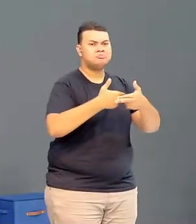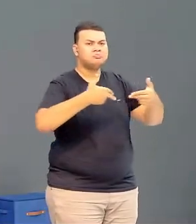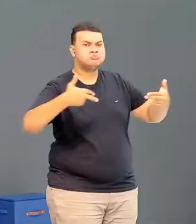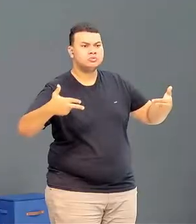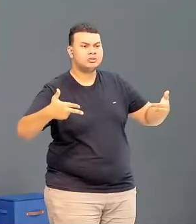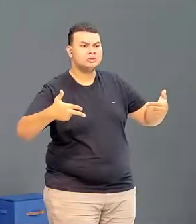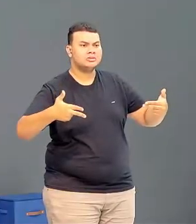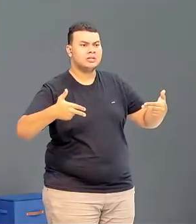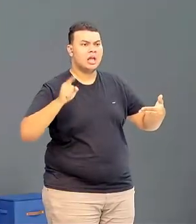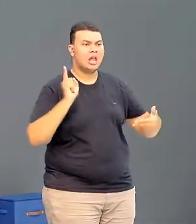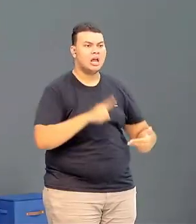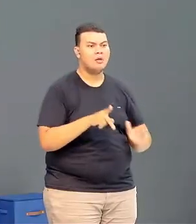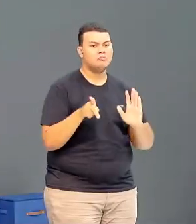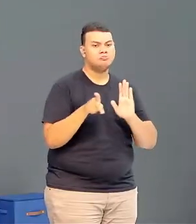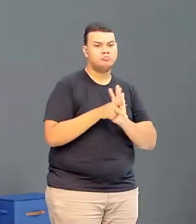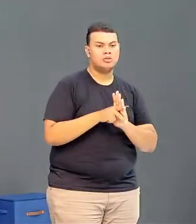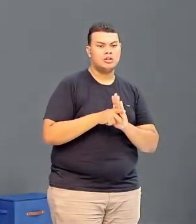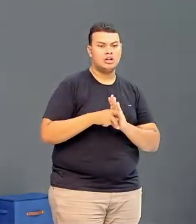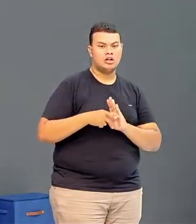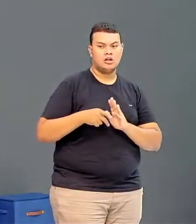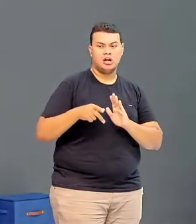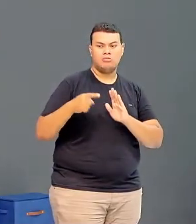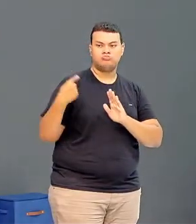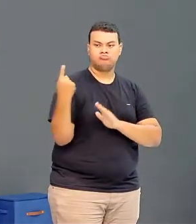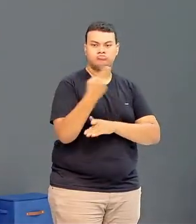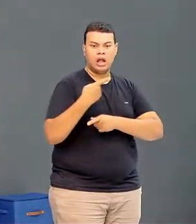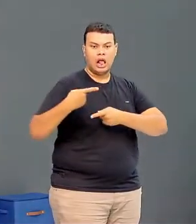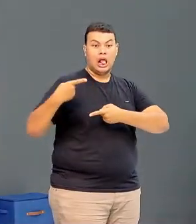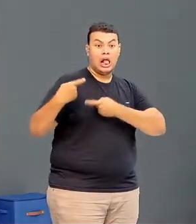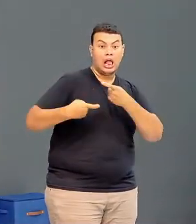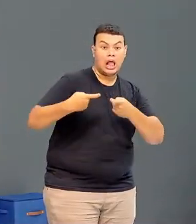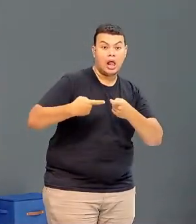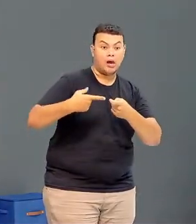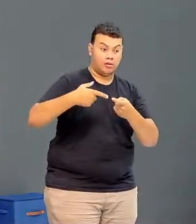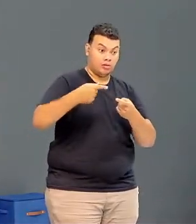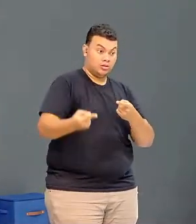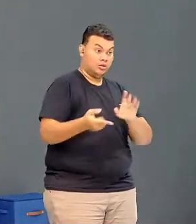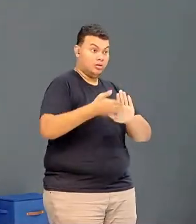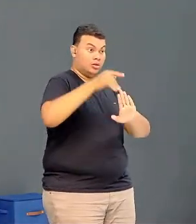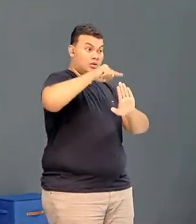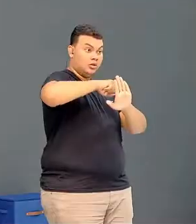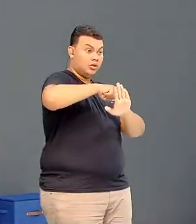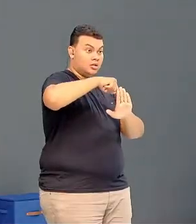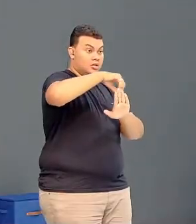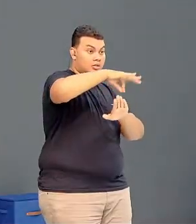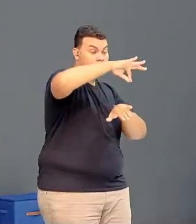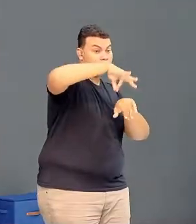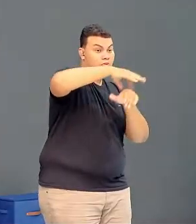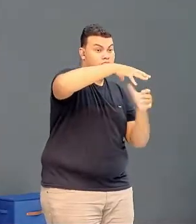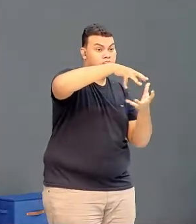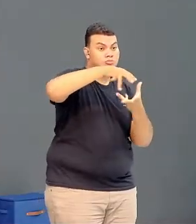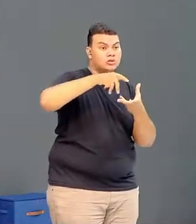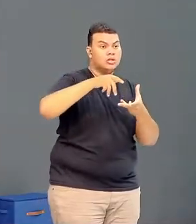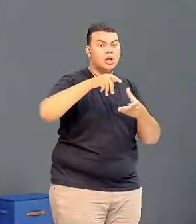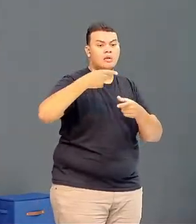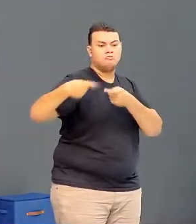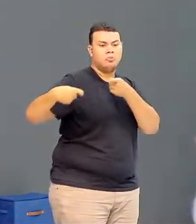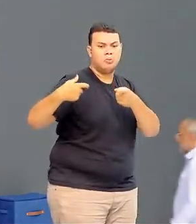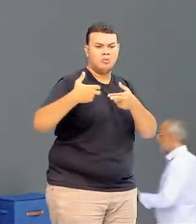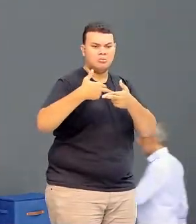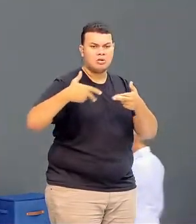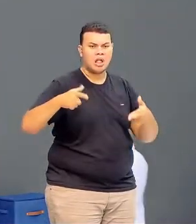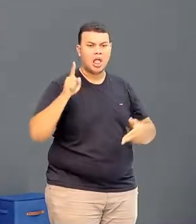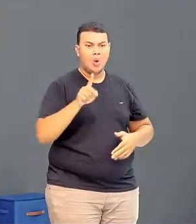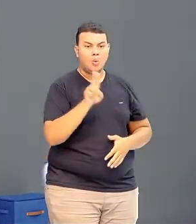diz, as armas da nossa milícia, da nossa guerra, a guerra espiritual, as armas com as quais lutamos